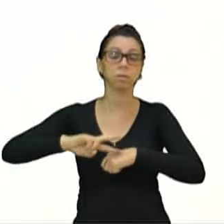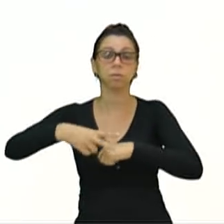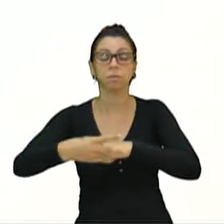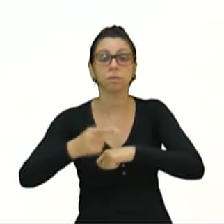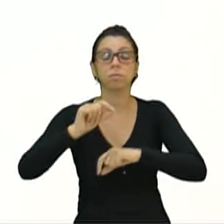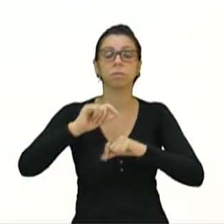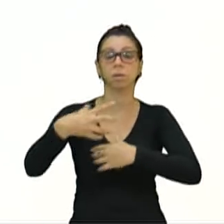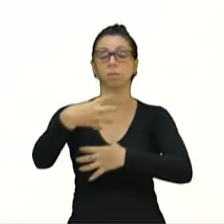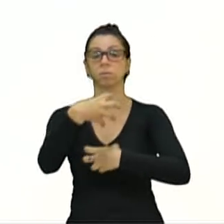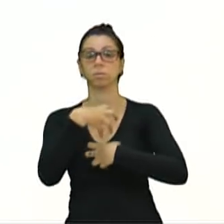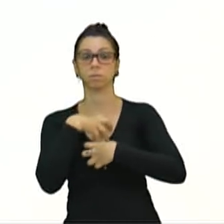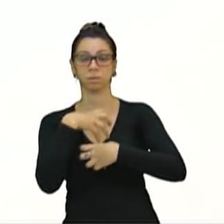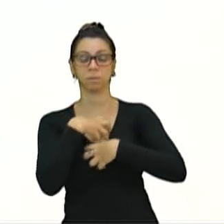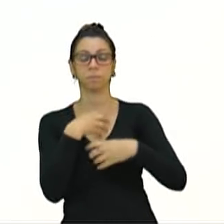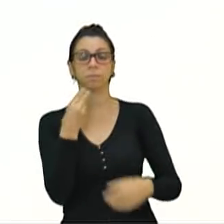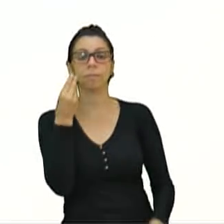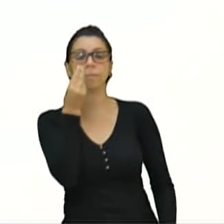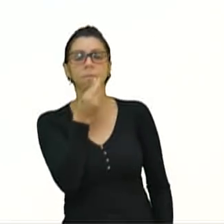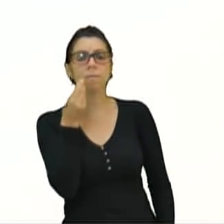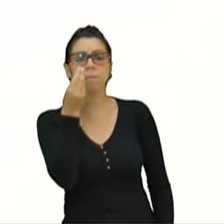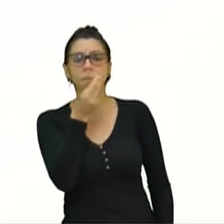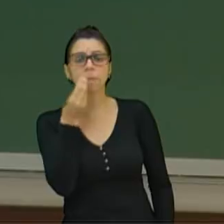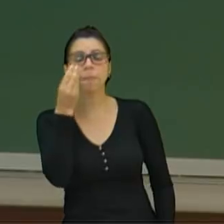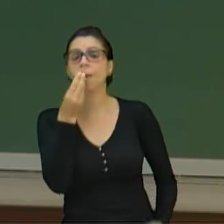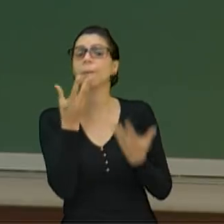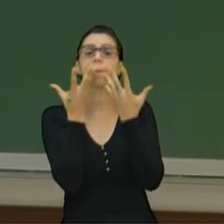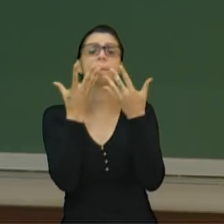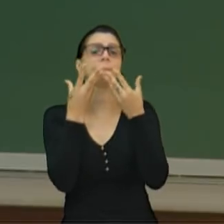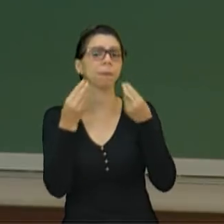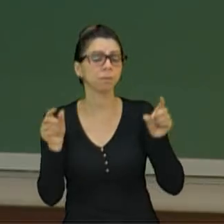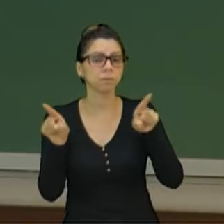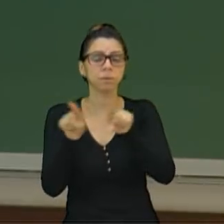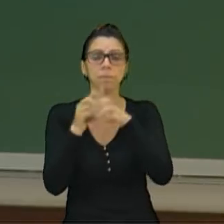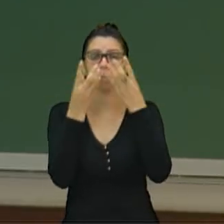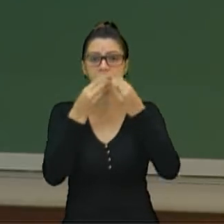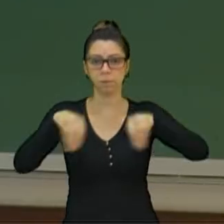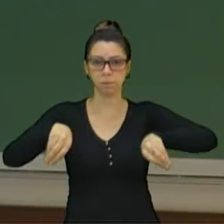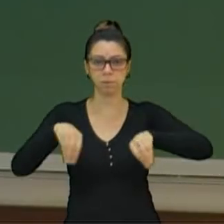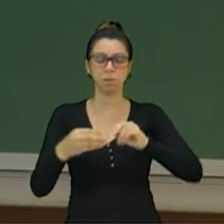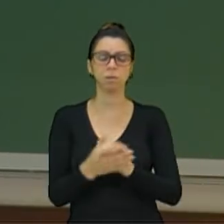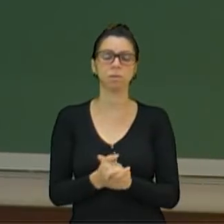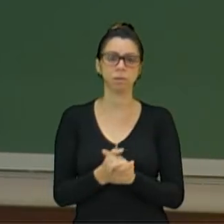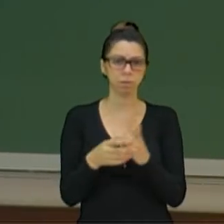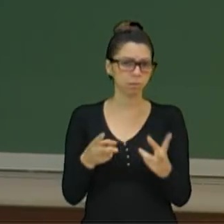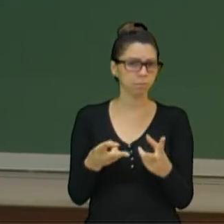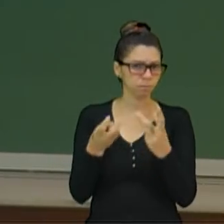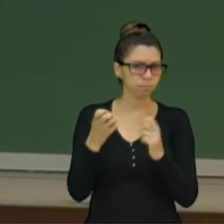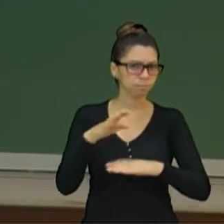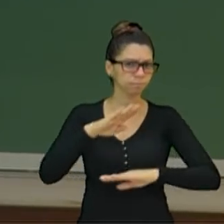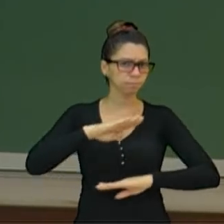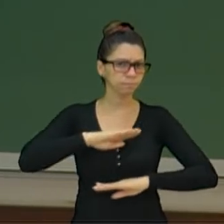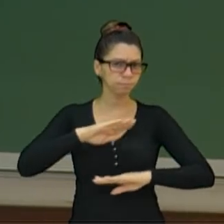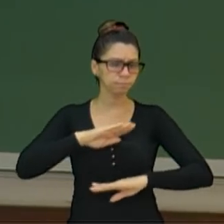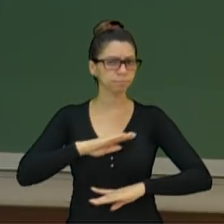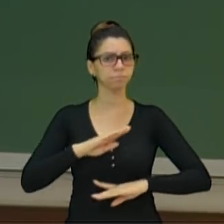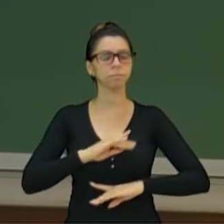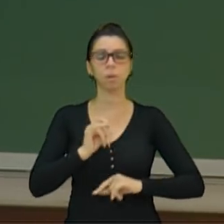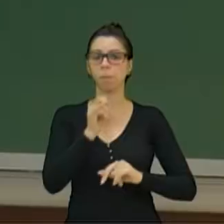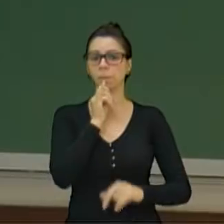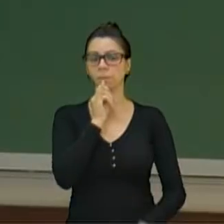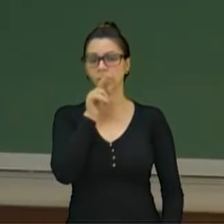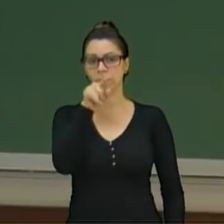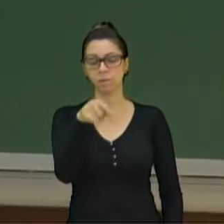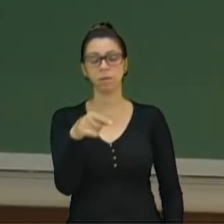a sensação do sabor dos alimentos também fica prejudicada. Vocês já perceberam essa situação? Quando vocês estão